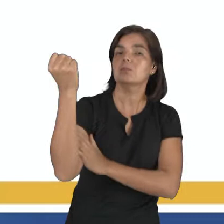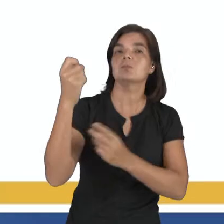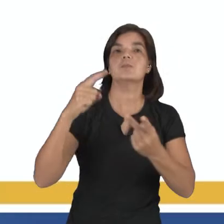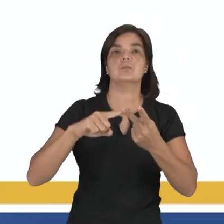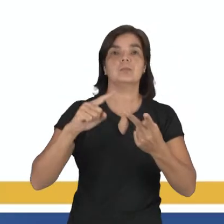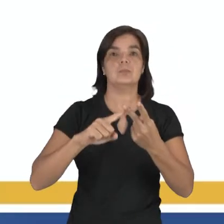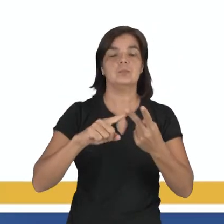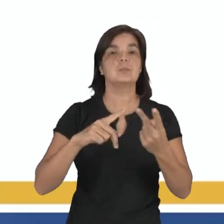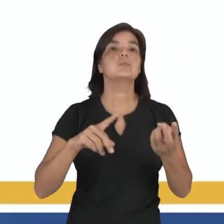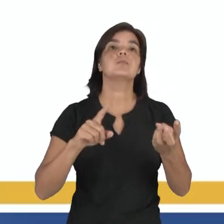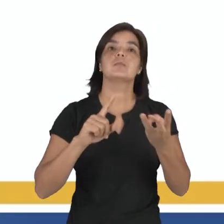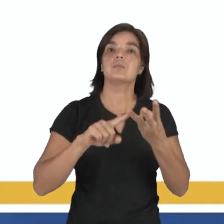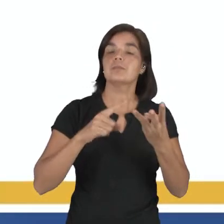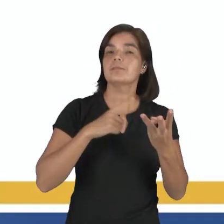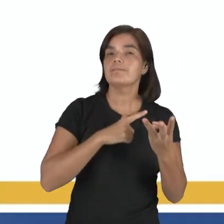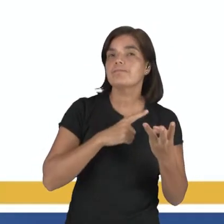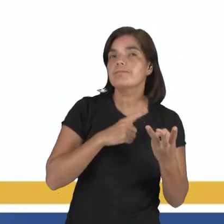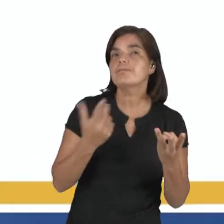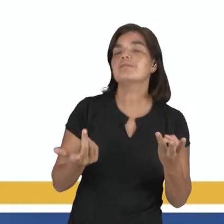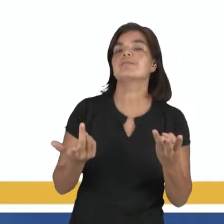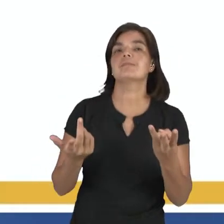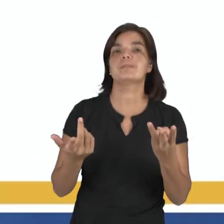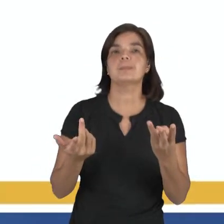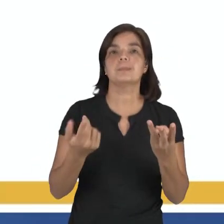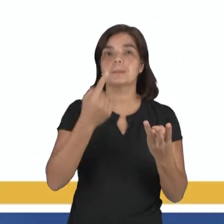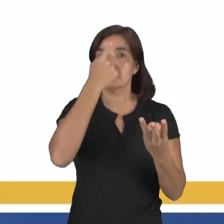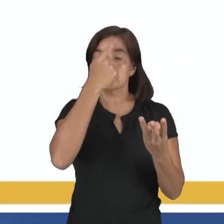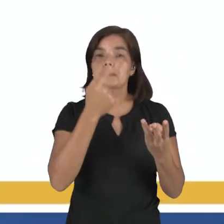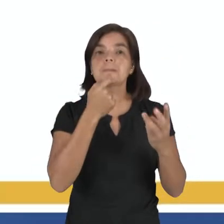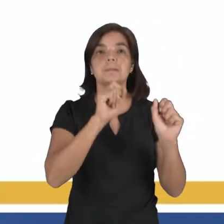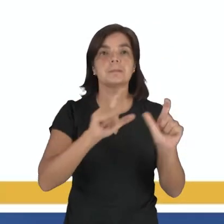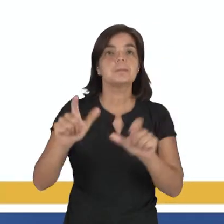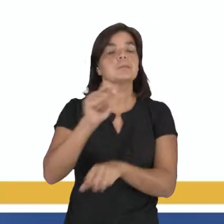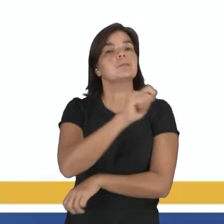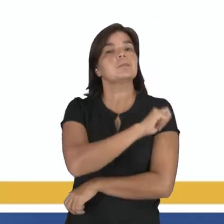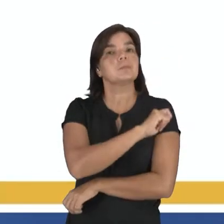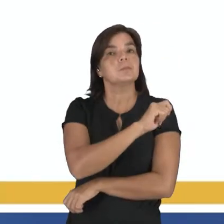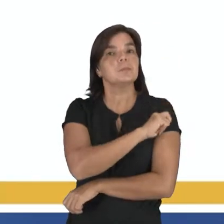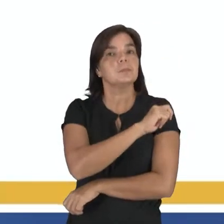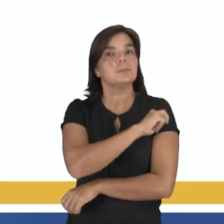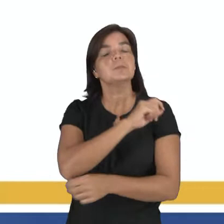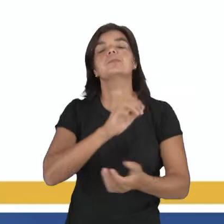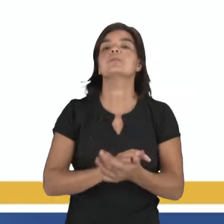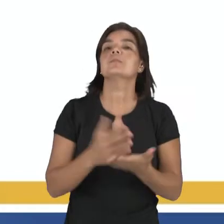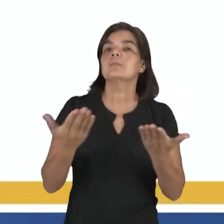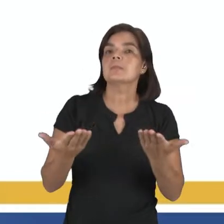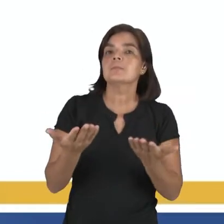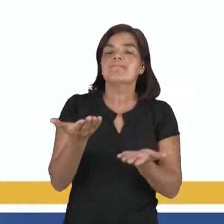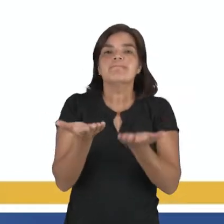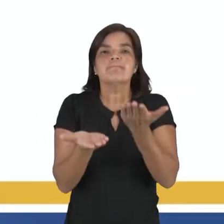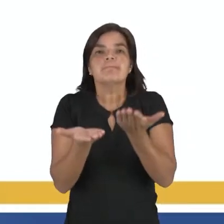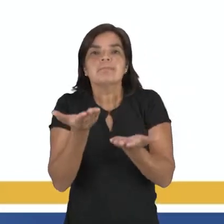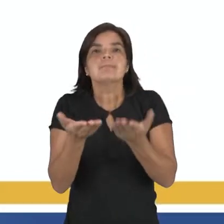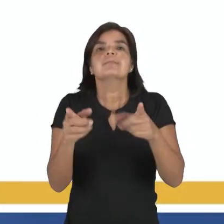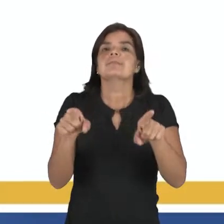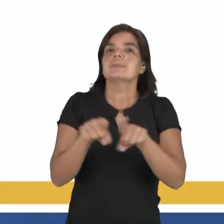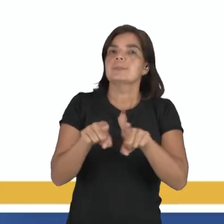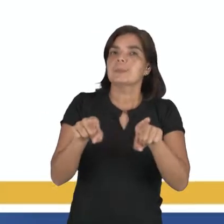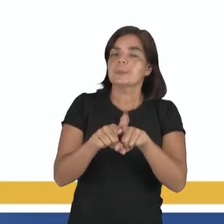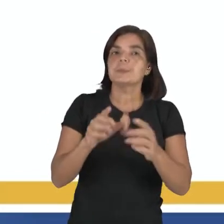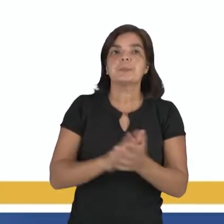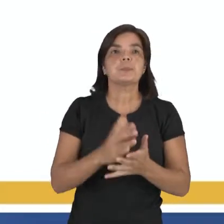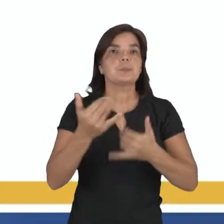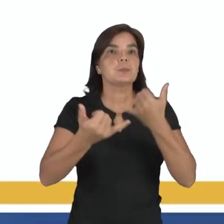a potência. A gente tem essa segunda imagem aí, onde tem os alunos que vão trabalhar nesse momento, o equilíbrio também, né?